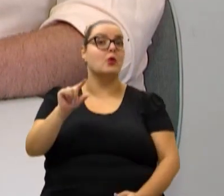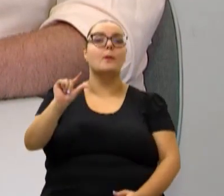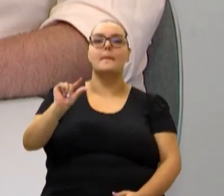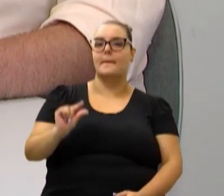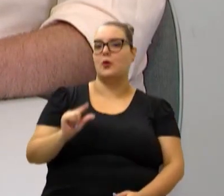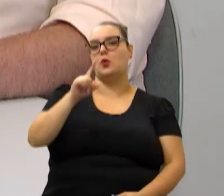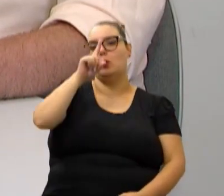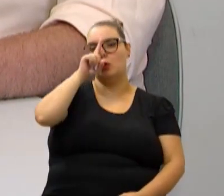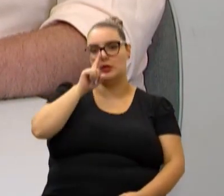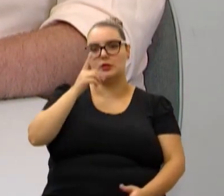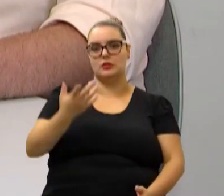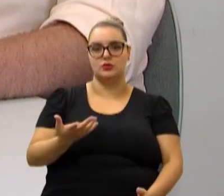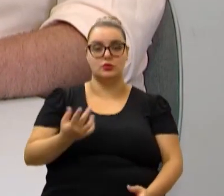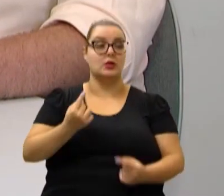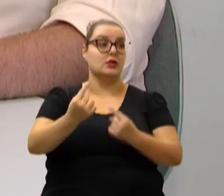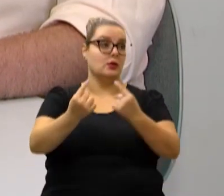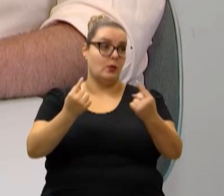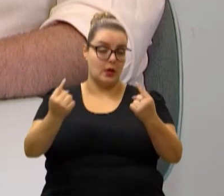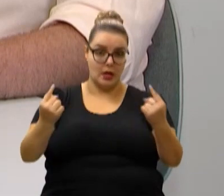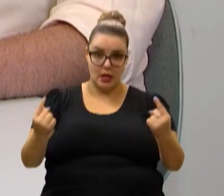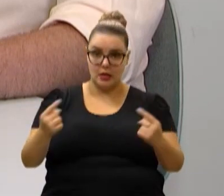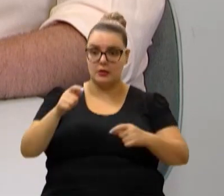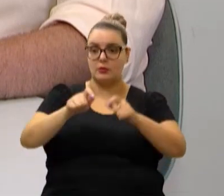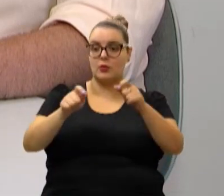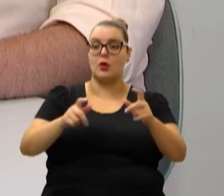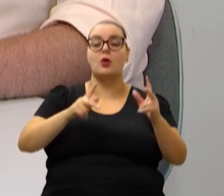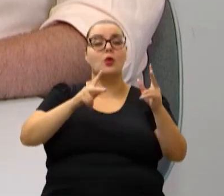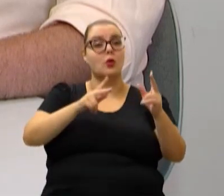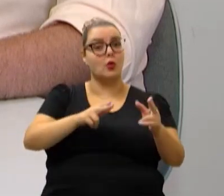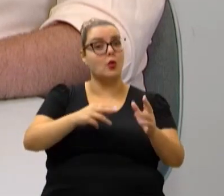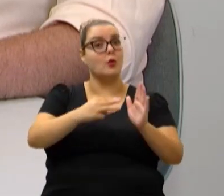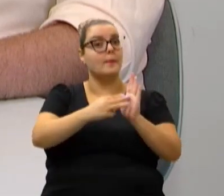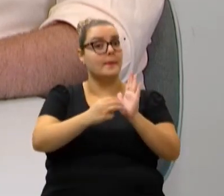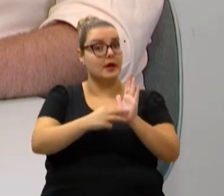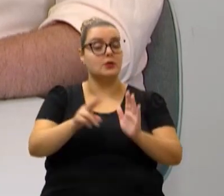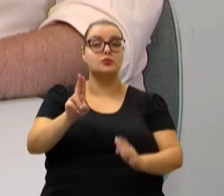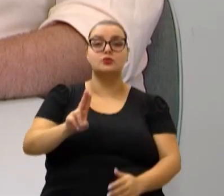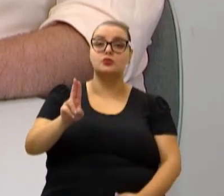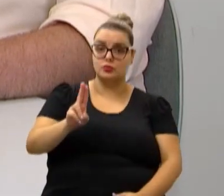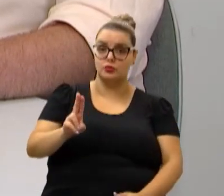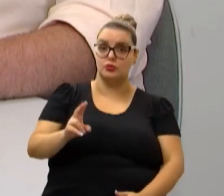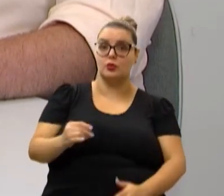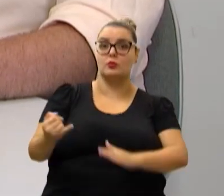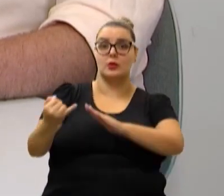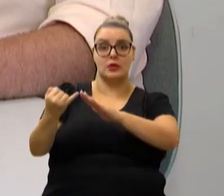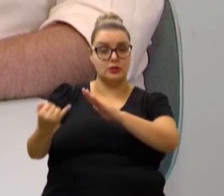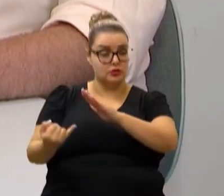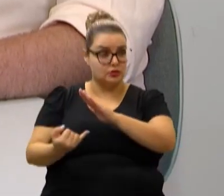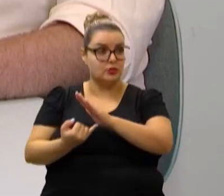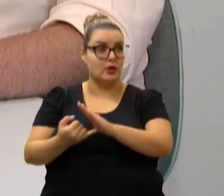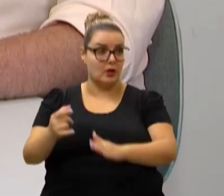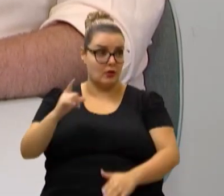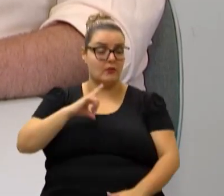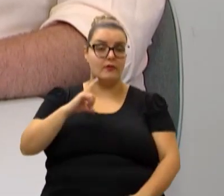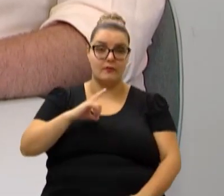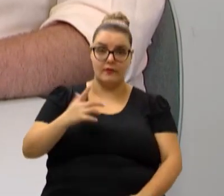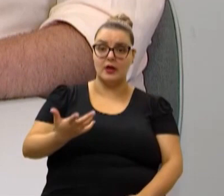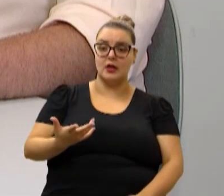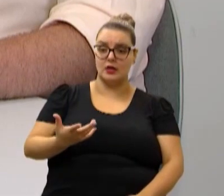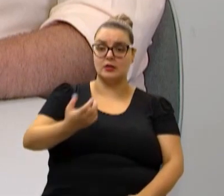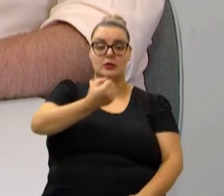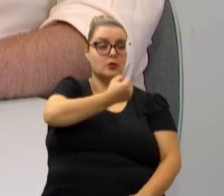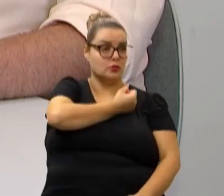risco. Certo? Então, cada pessoa, de acordo com a metodologia utilizada por essa instituição, vai ter